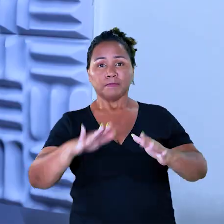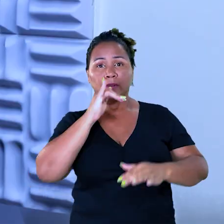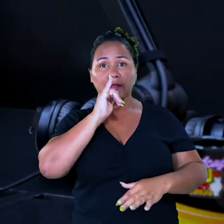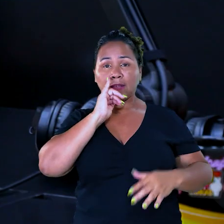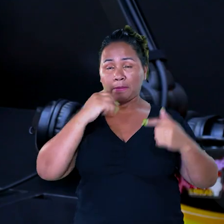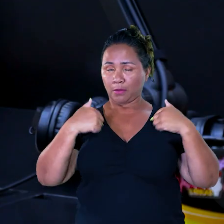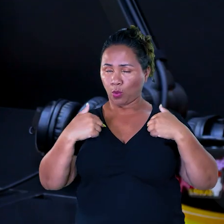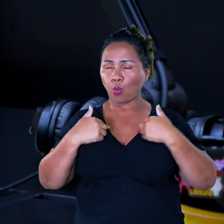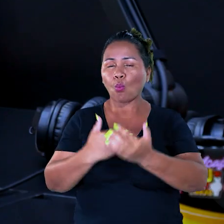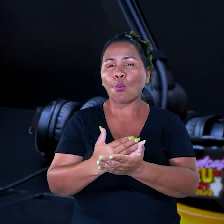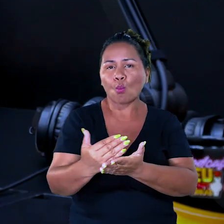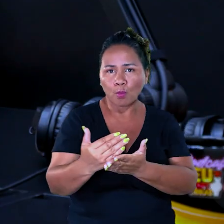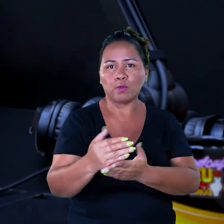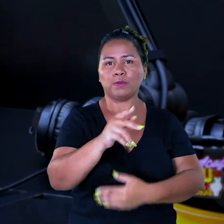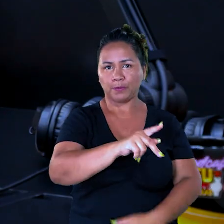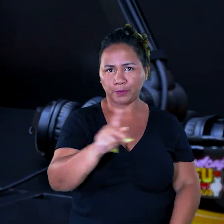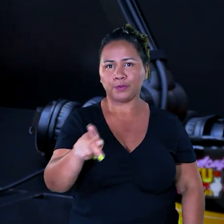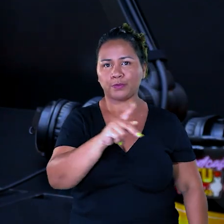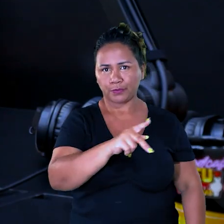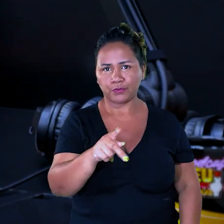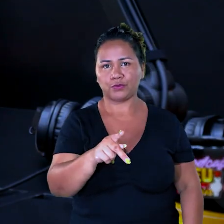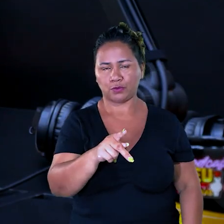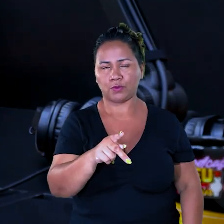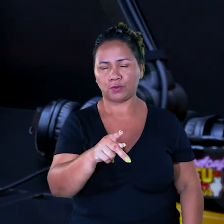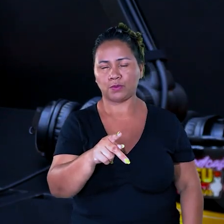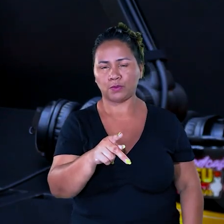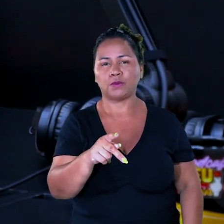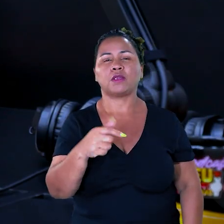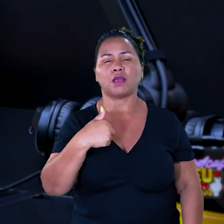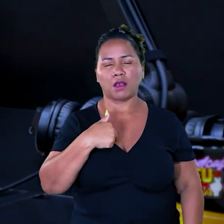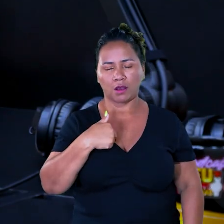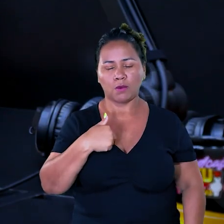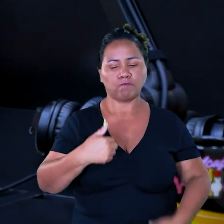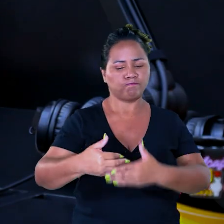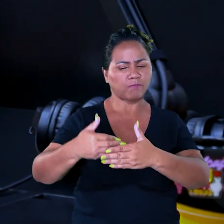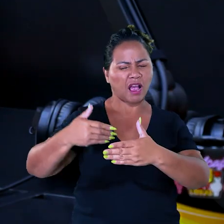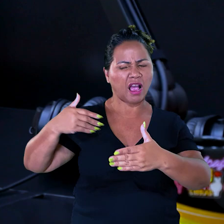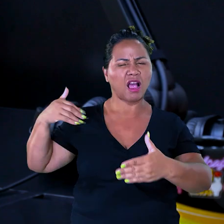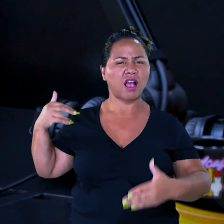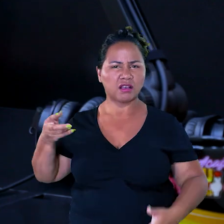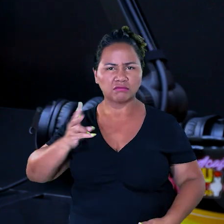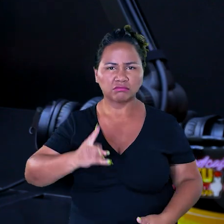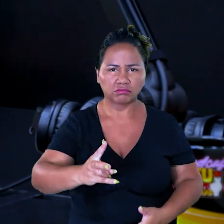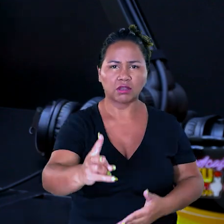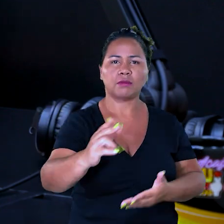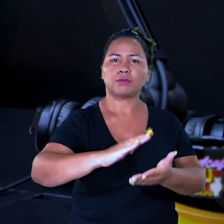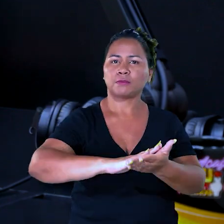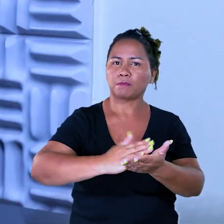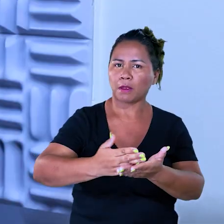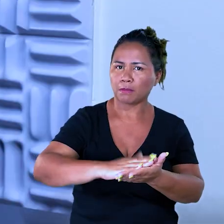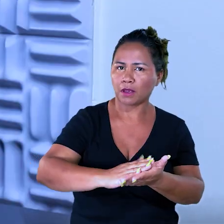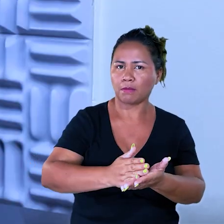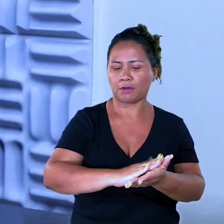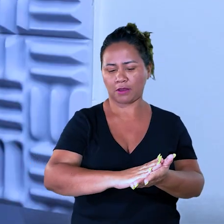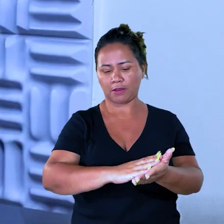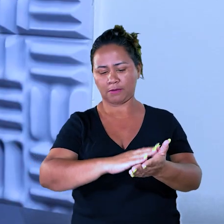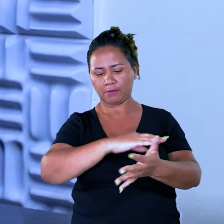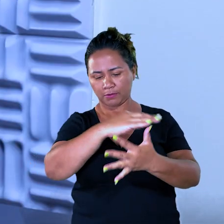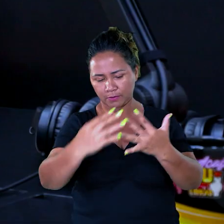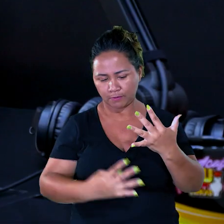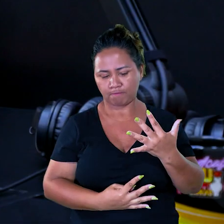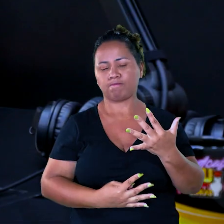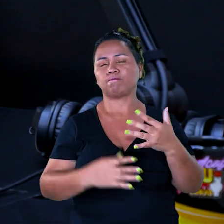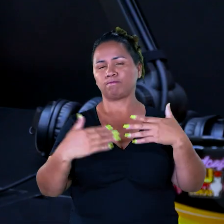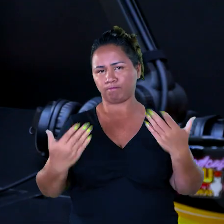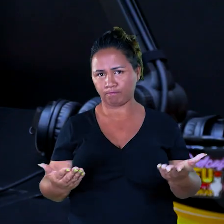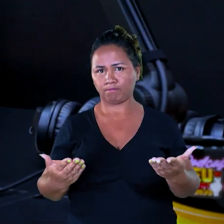processo, né? O primeiro ano como professora, praticamente todos esses anos anteriores, eu trabalhei como intérprete. Intérprete educacional. E